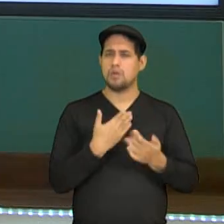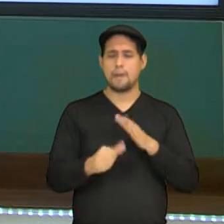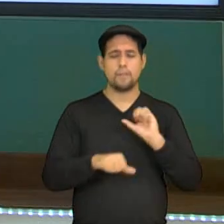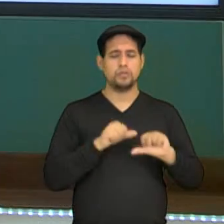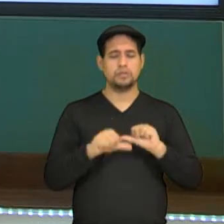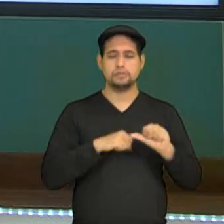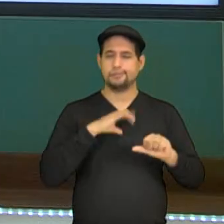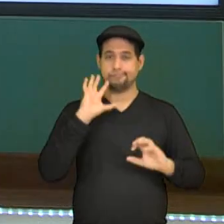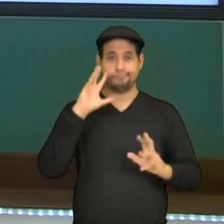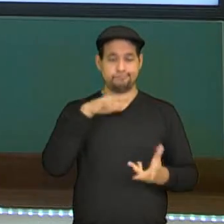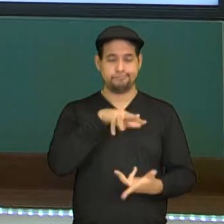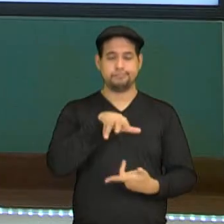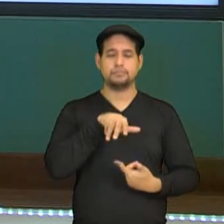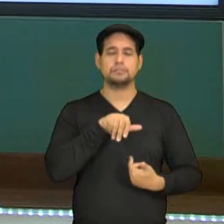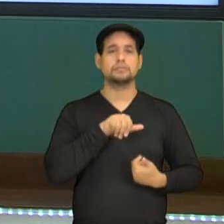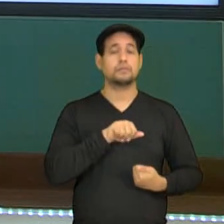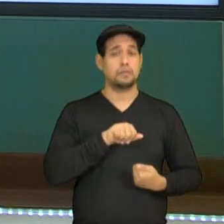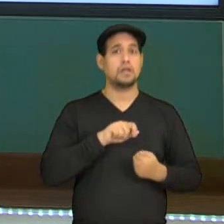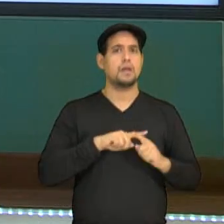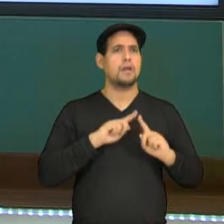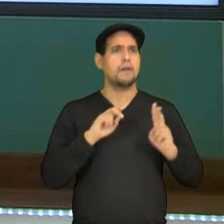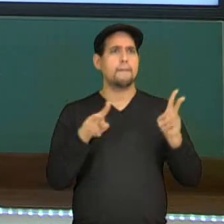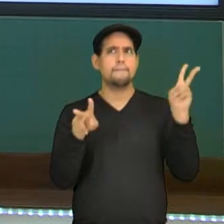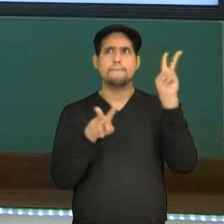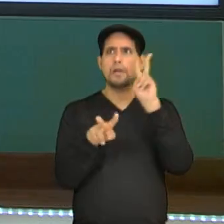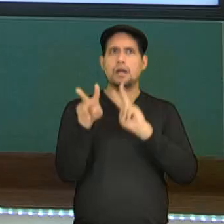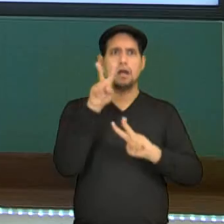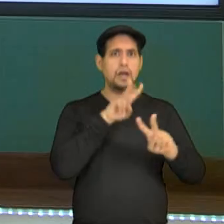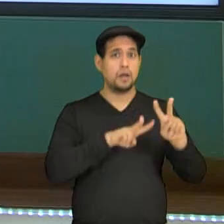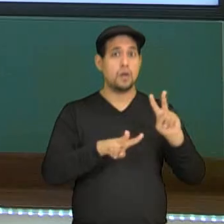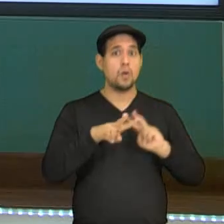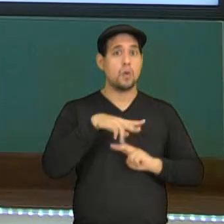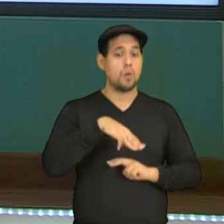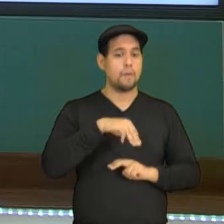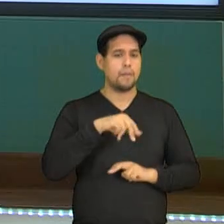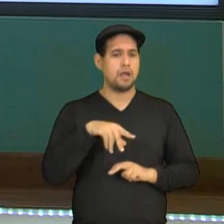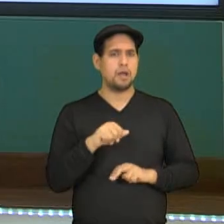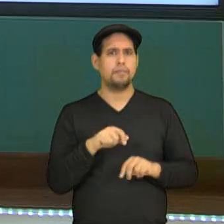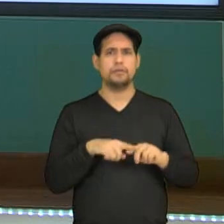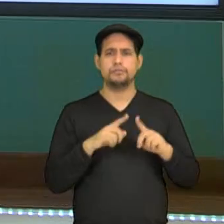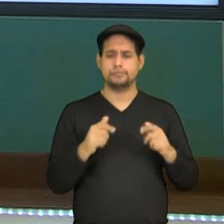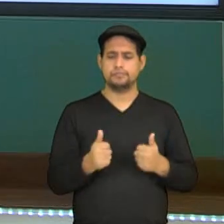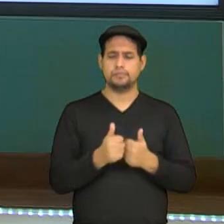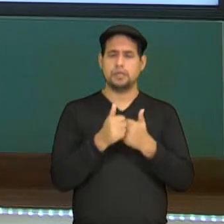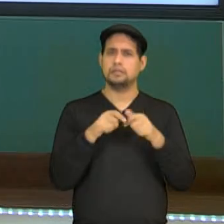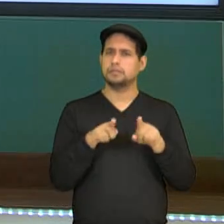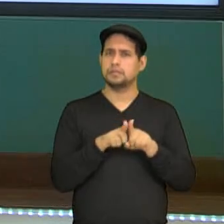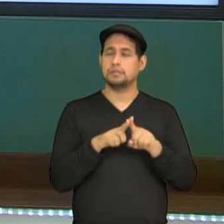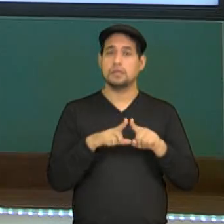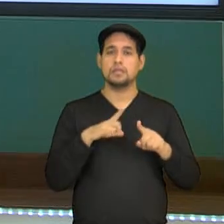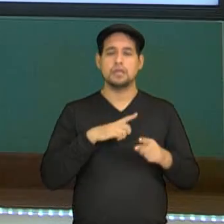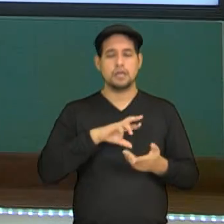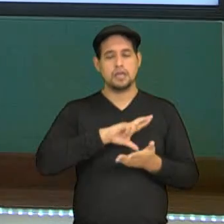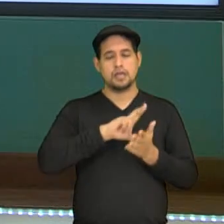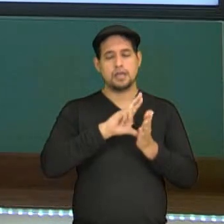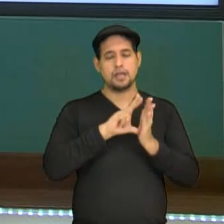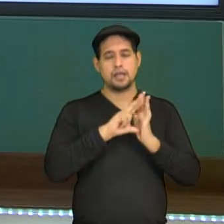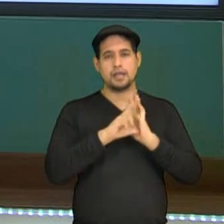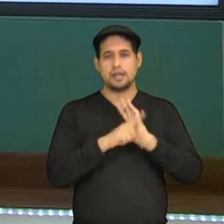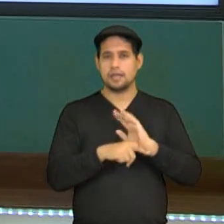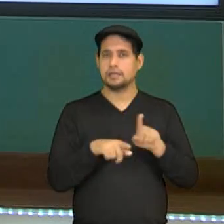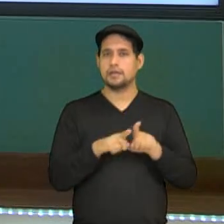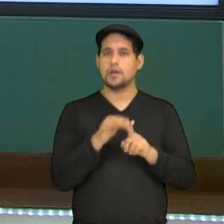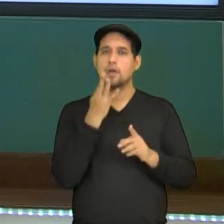alteração da superfície do planeta. Olhando aquele mesmo mapa, só que de maneira mais próxima, vemos essa grande quantidade de